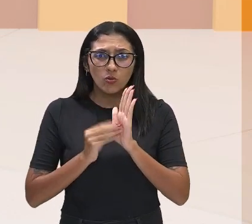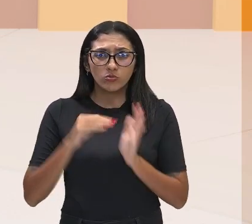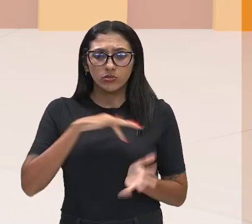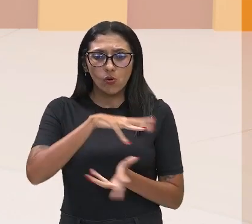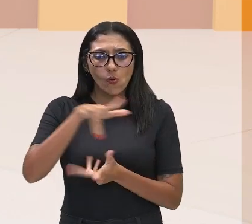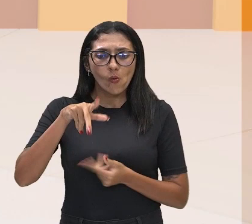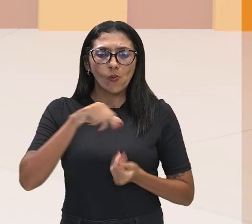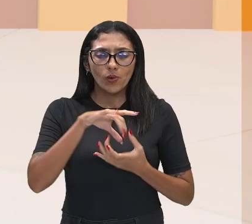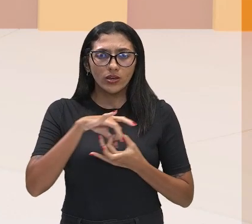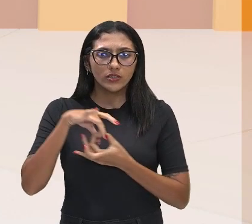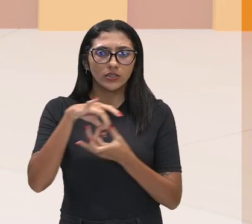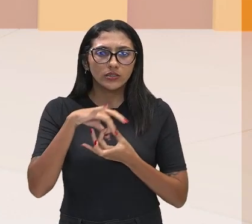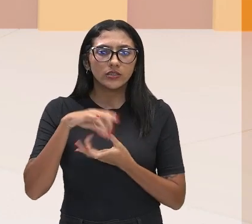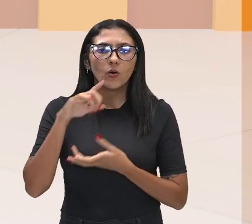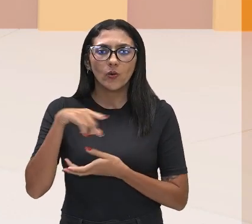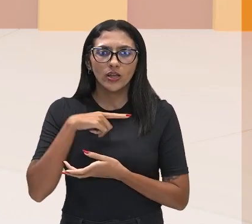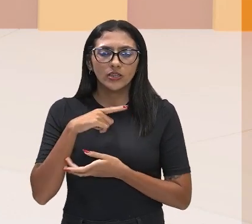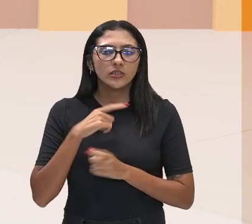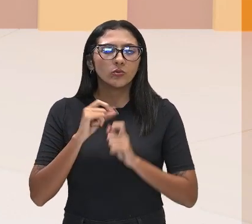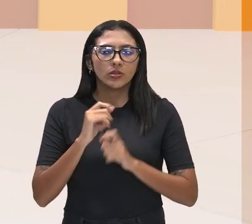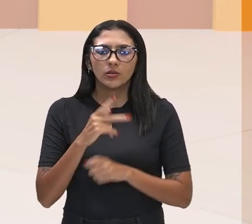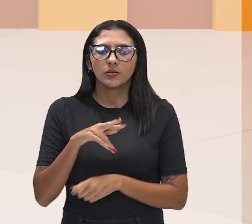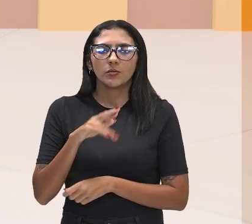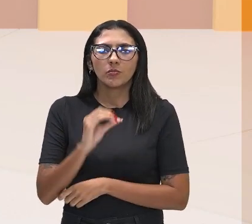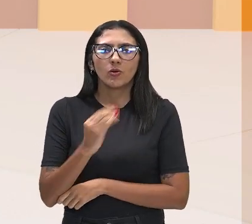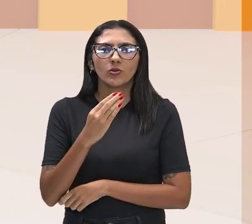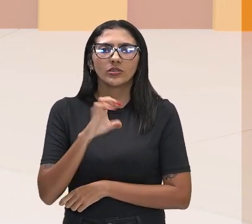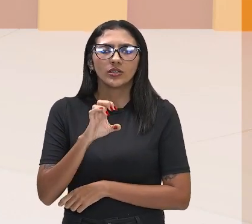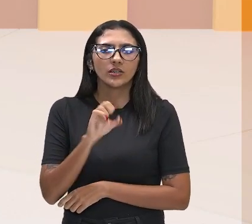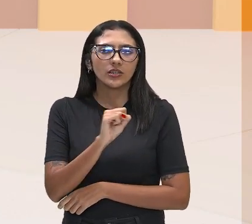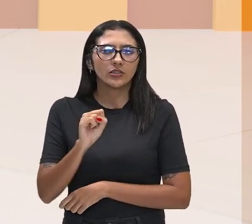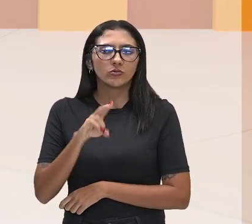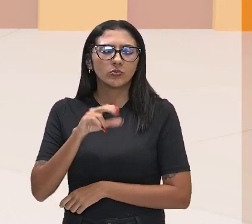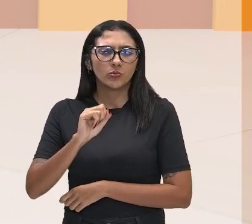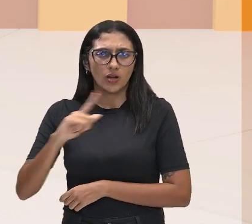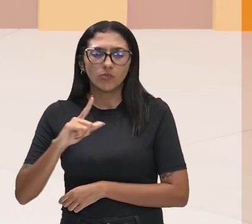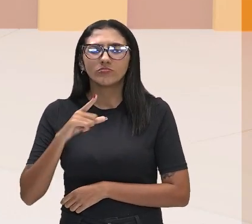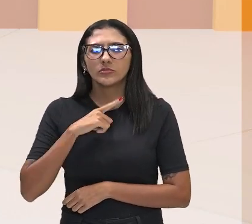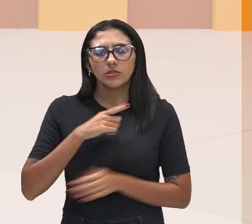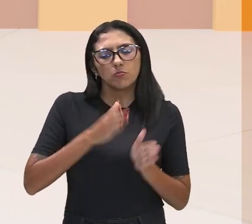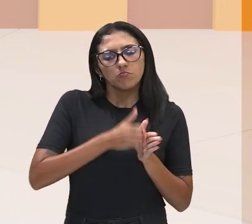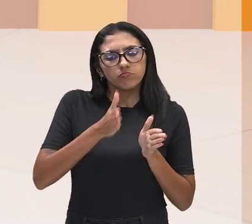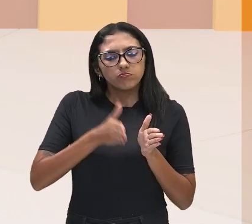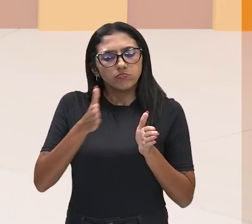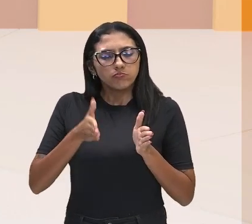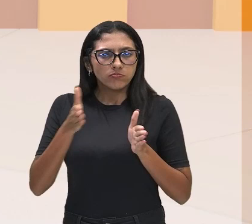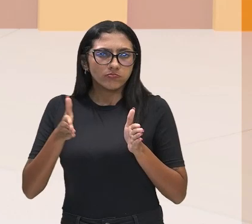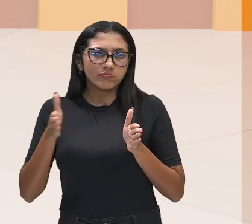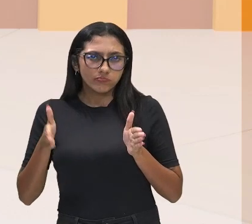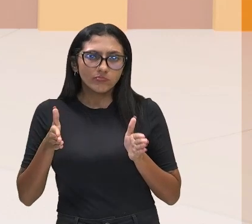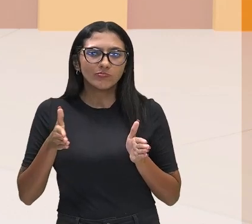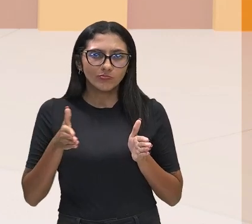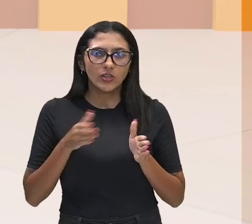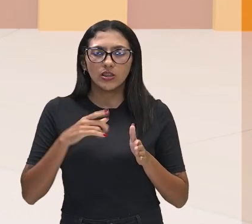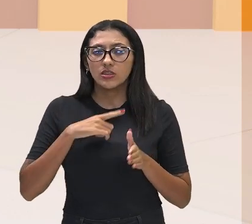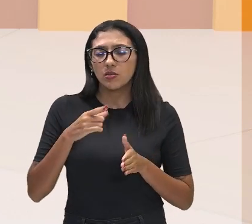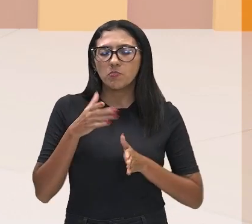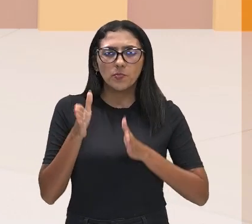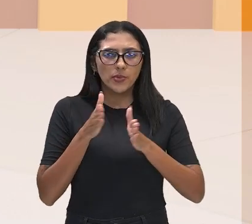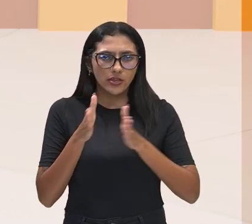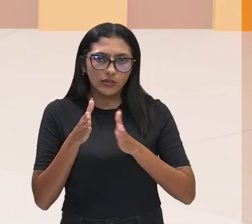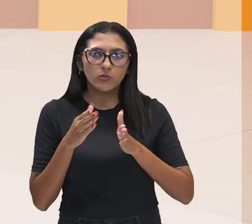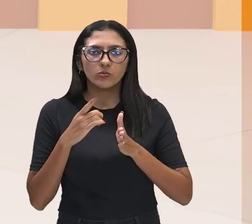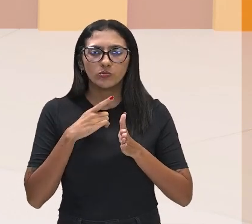é um fenômeno processual, porque ela vai ter nuances, etapas, fases, na qual ela foi aí